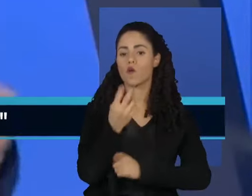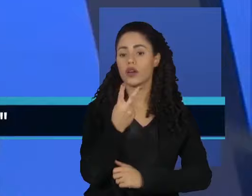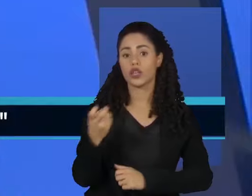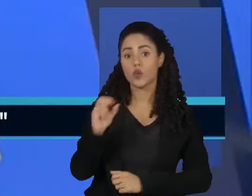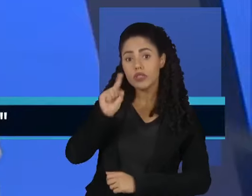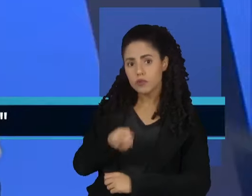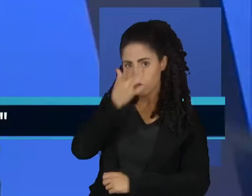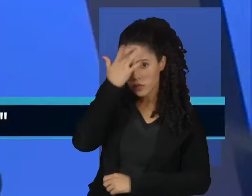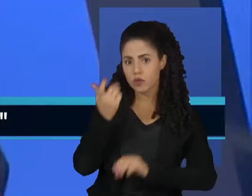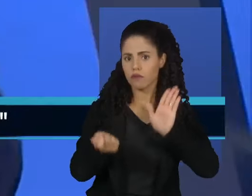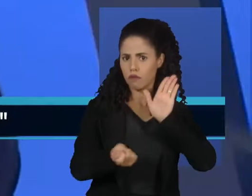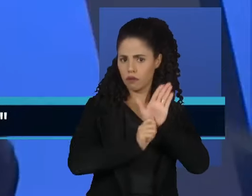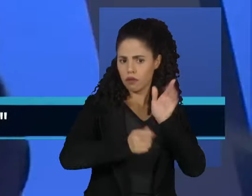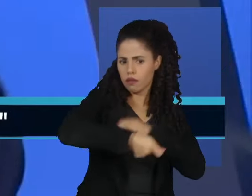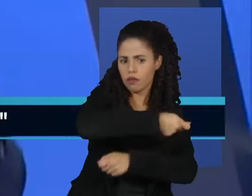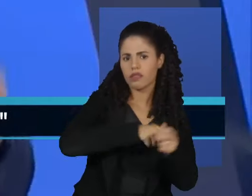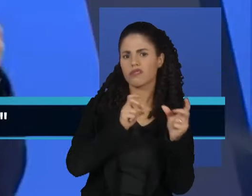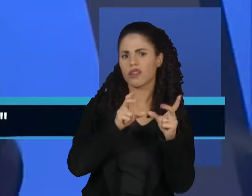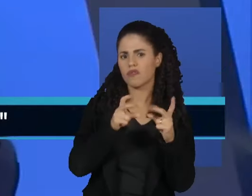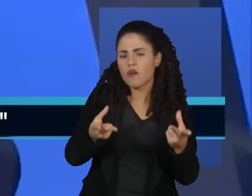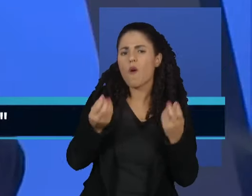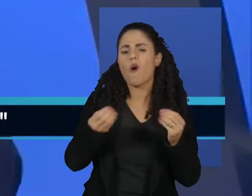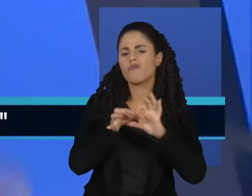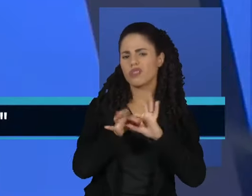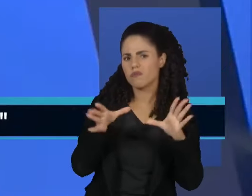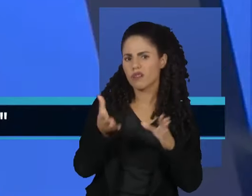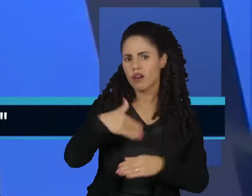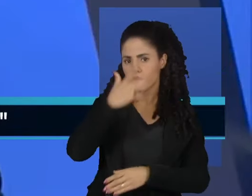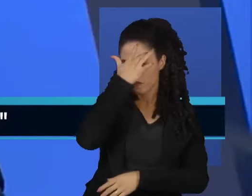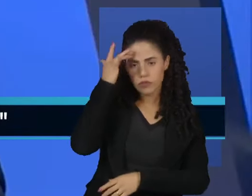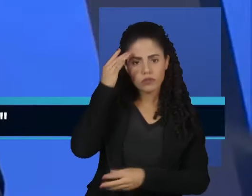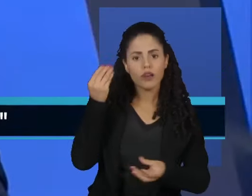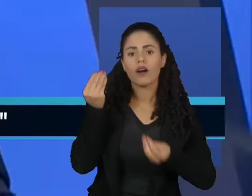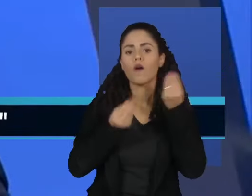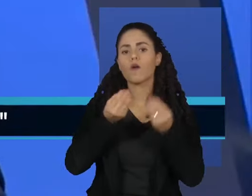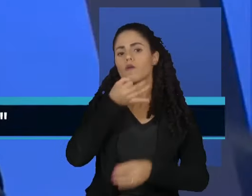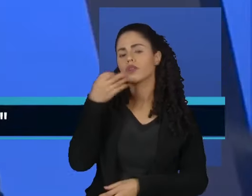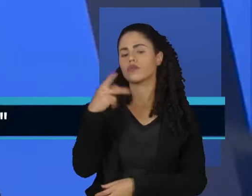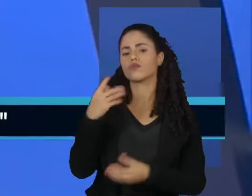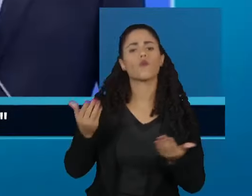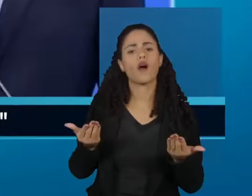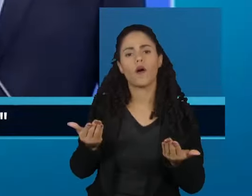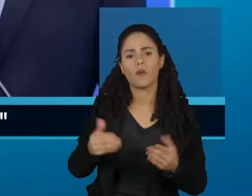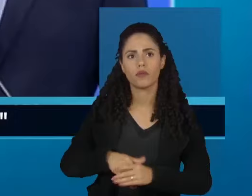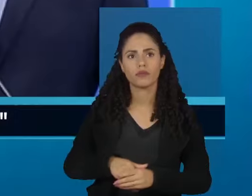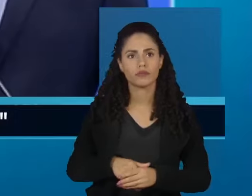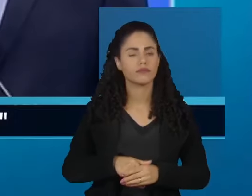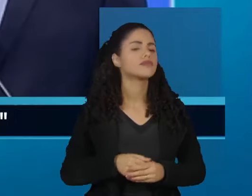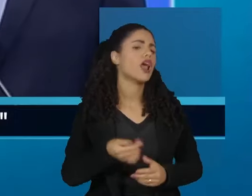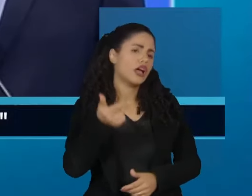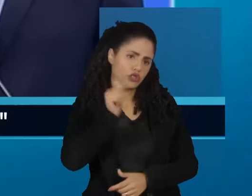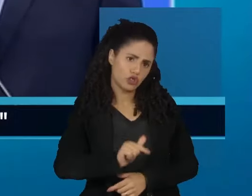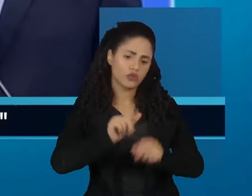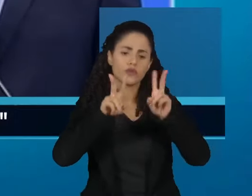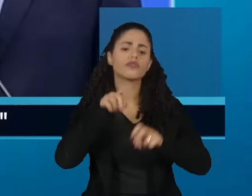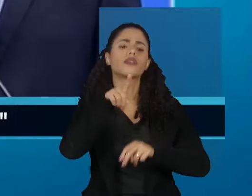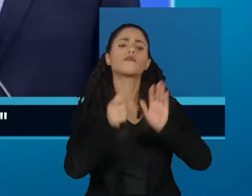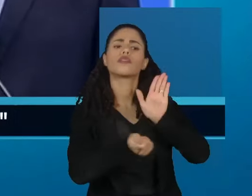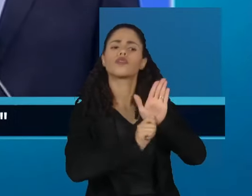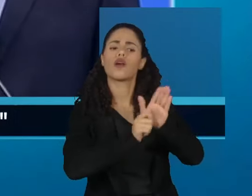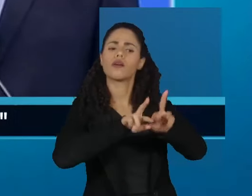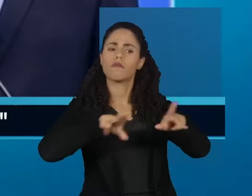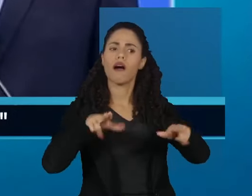mil traficantes. Não é libertando traficantes que melhora a segurança. Qual a sua opinião sobre isso, Guilherme Boulos? Novamente, nesse tema das drogas, no